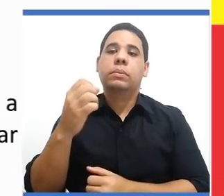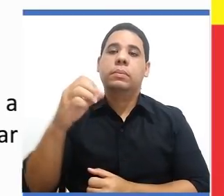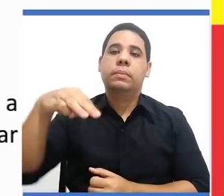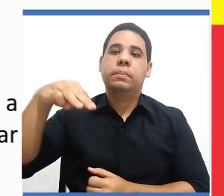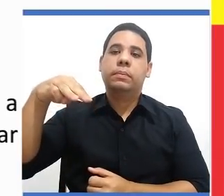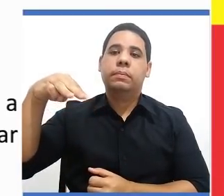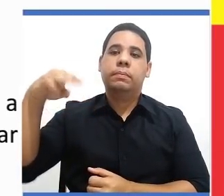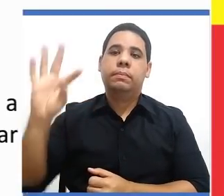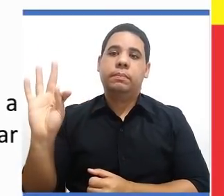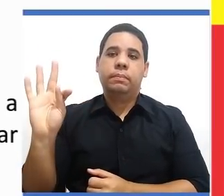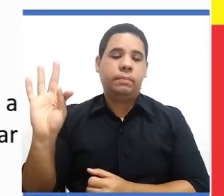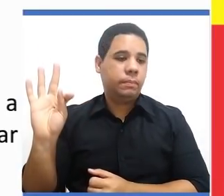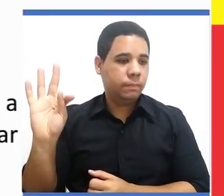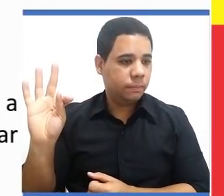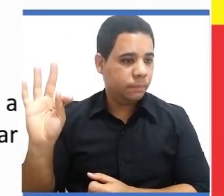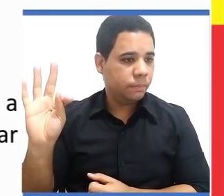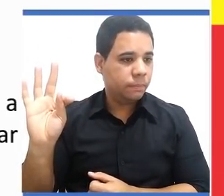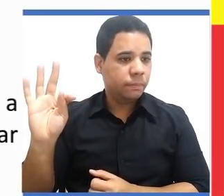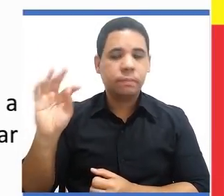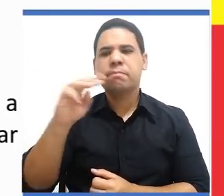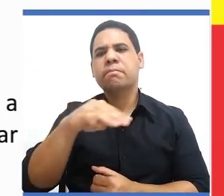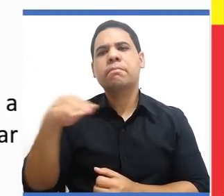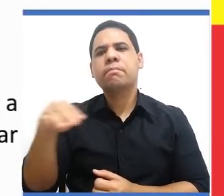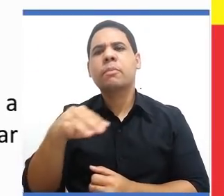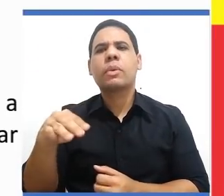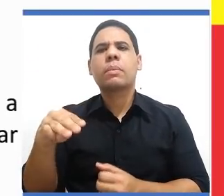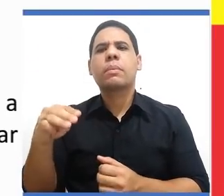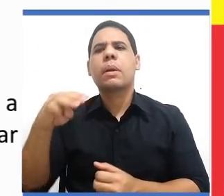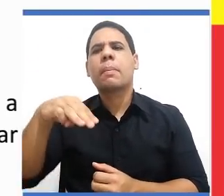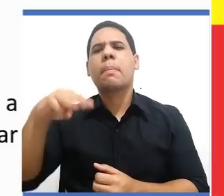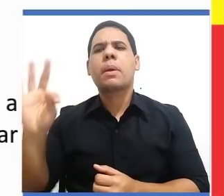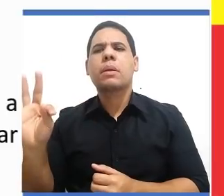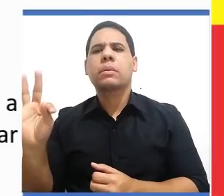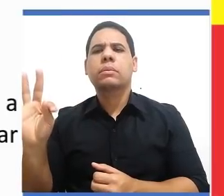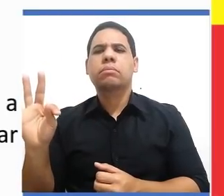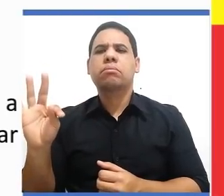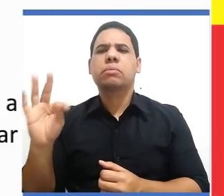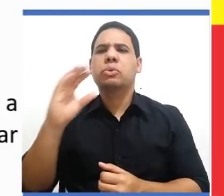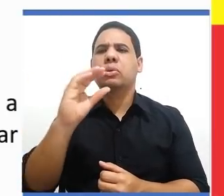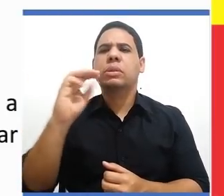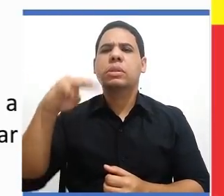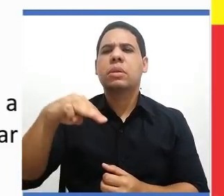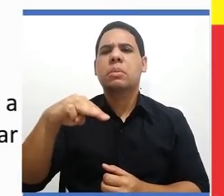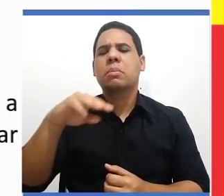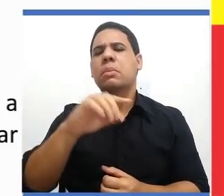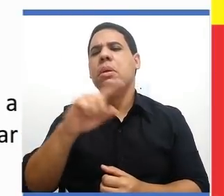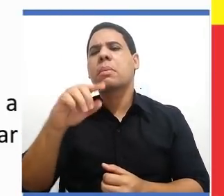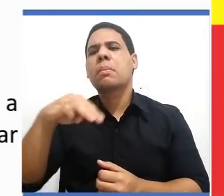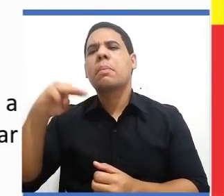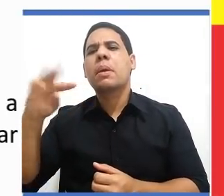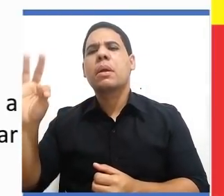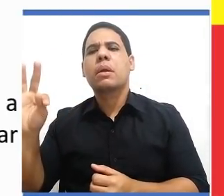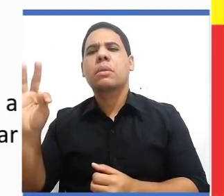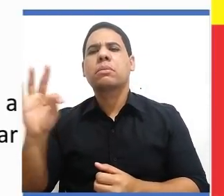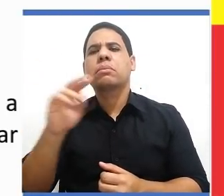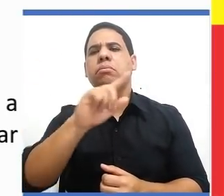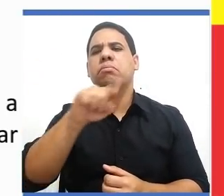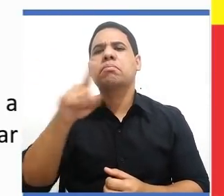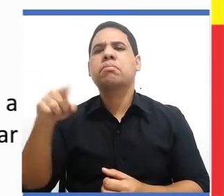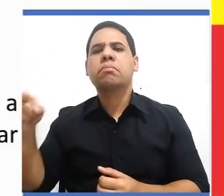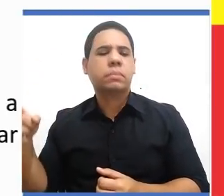iremos pegar milímetro e chegar até metro. Quantos pulos vai dar? Do centímetro, quanto? Se você observar aí na